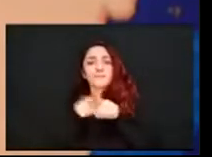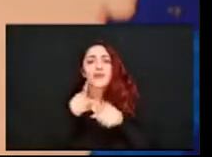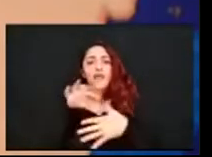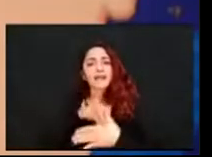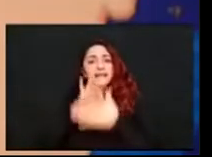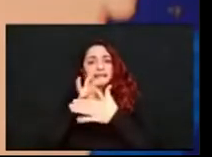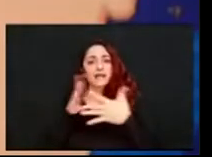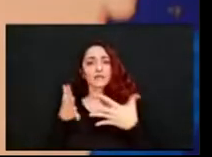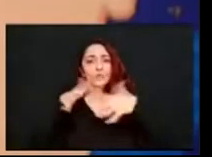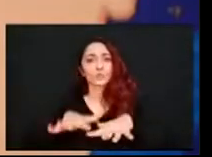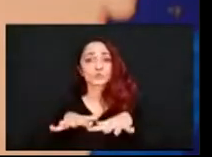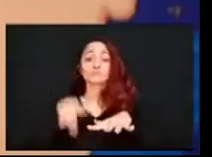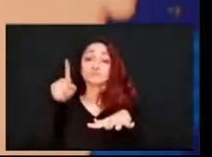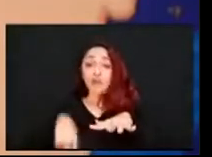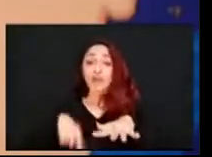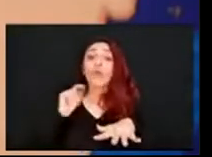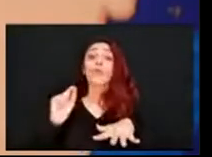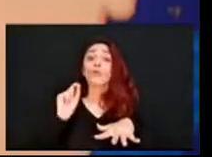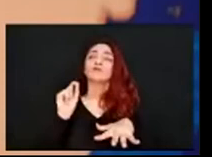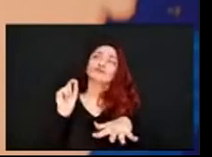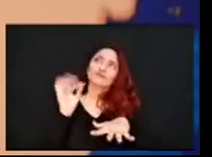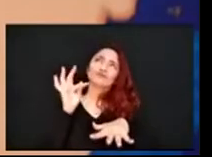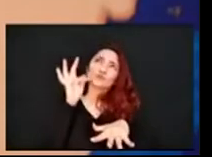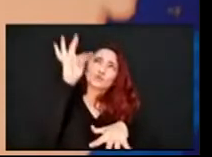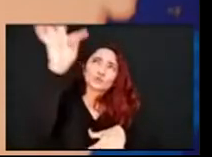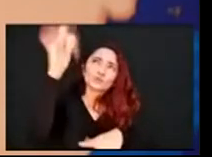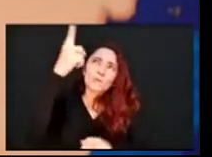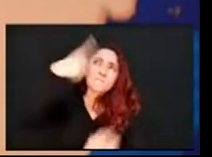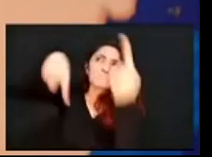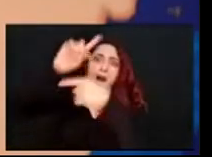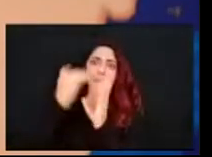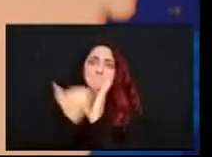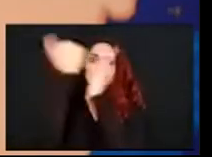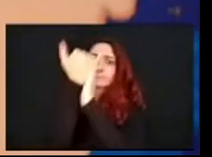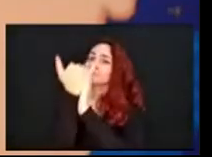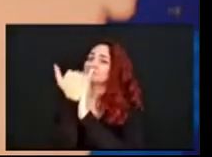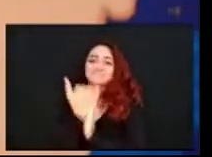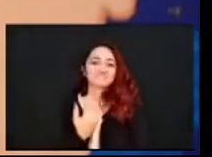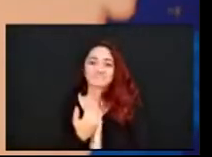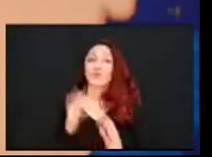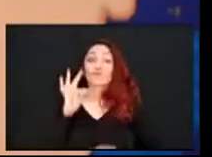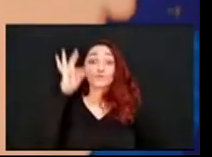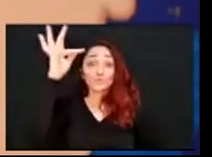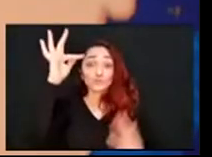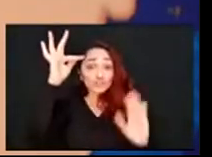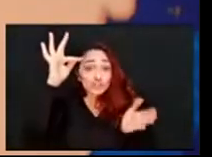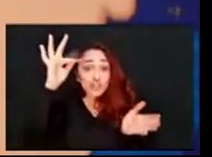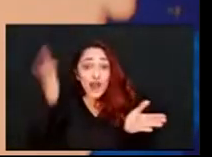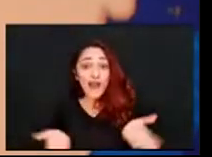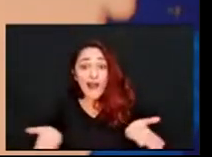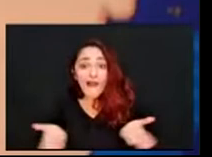denomina como habilidade do Futuro né mas o futuro já chegou então a gente se acelerar esse desenvolvimento para realmente